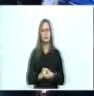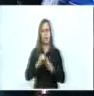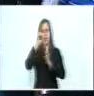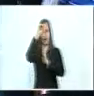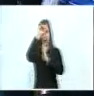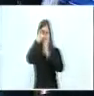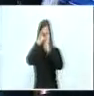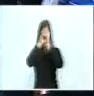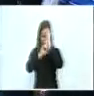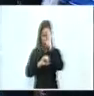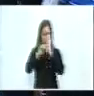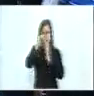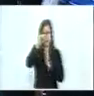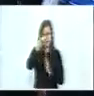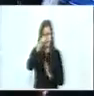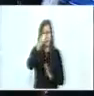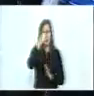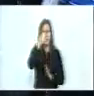Ofício